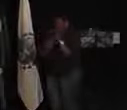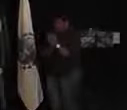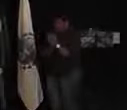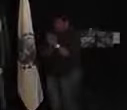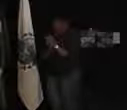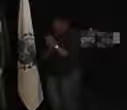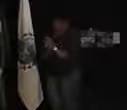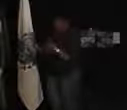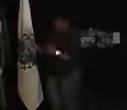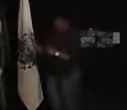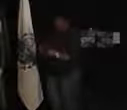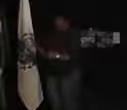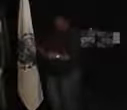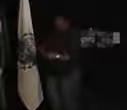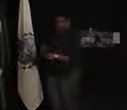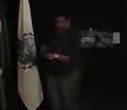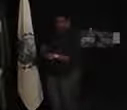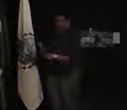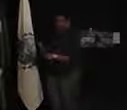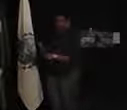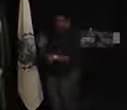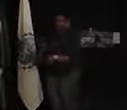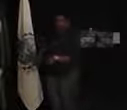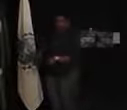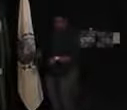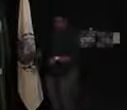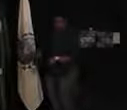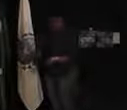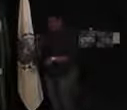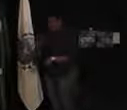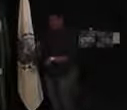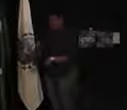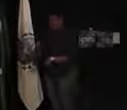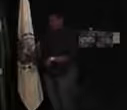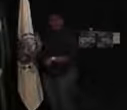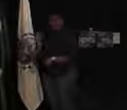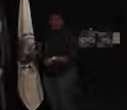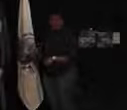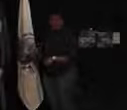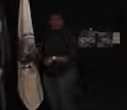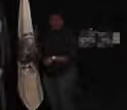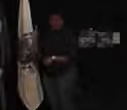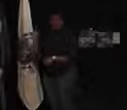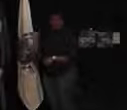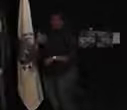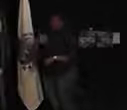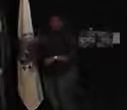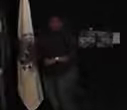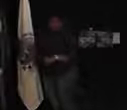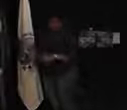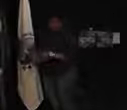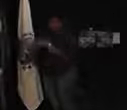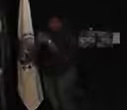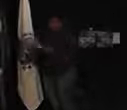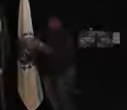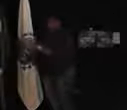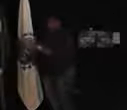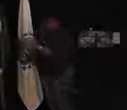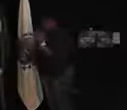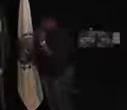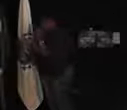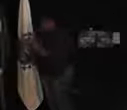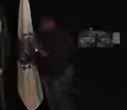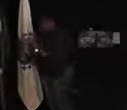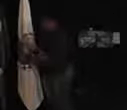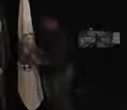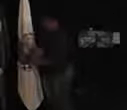nossa, sucesso para essa criança. No contrário, essa criança vai ter mais dificuldade. Tá? Então, problemas